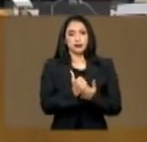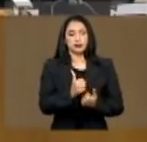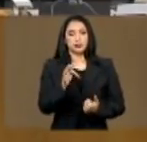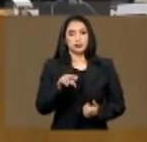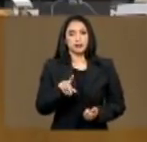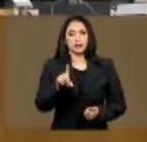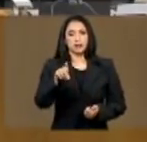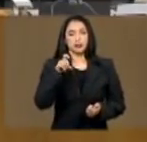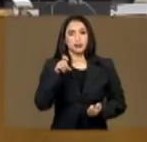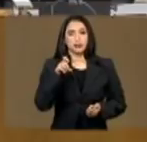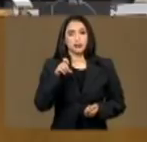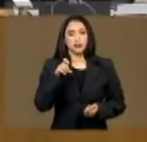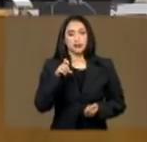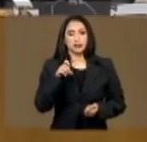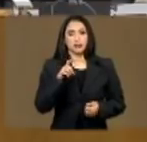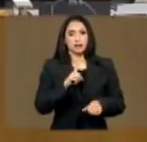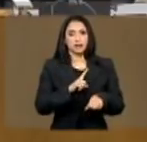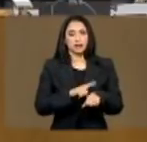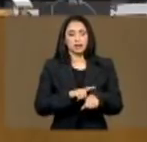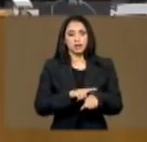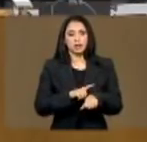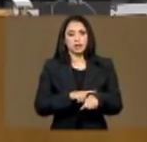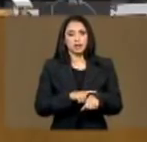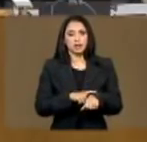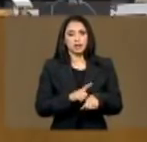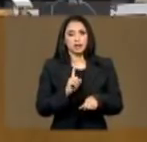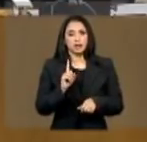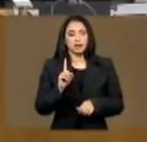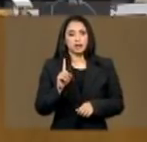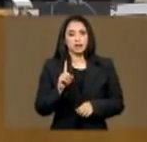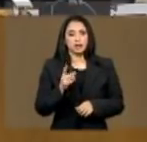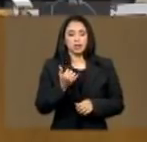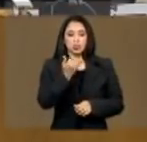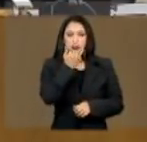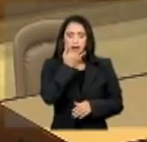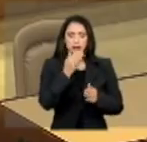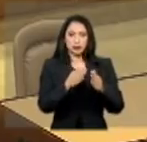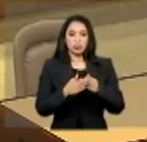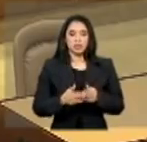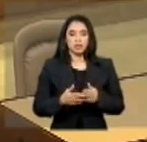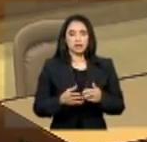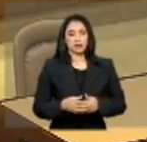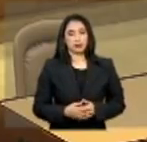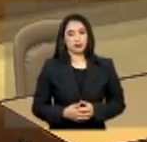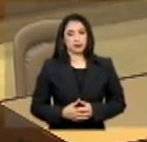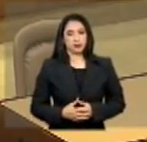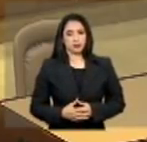por breve período que eu nem se estarei estar ausente pedindo desculpas a todos